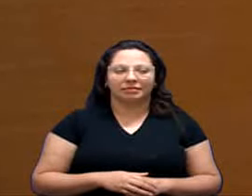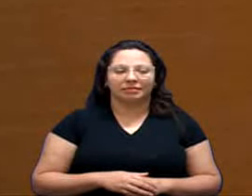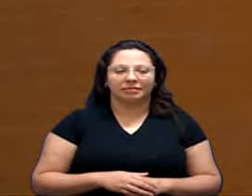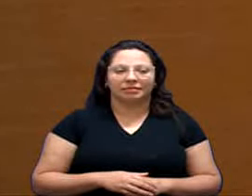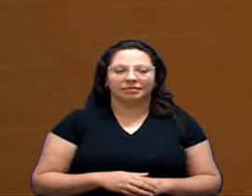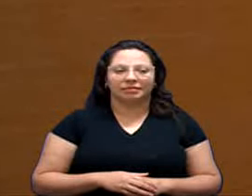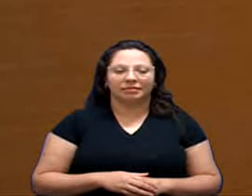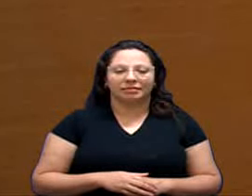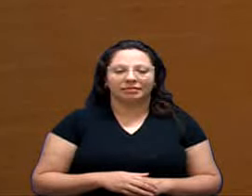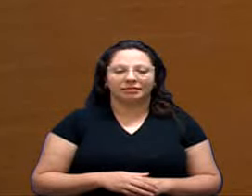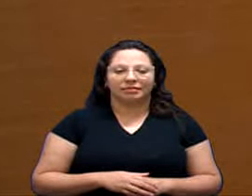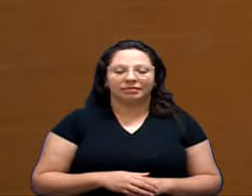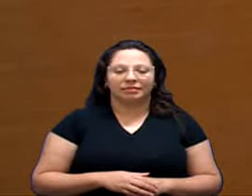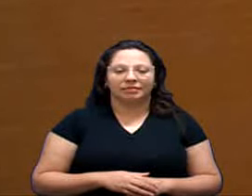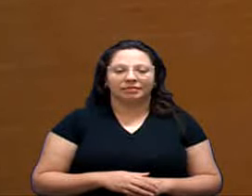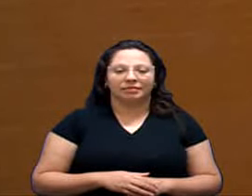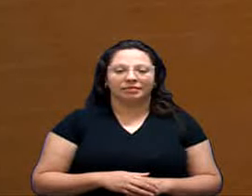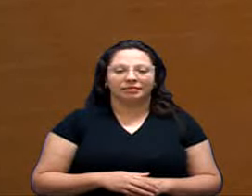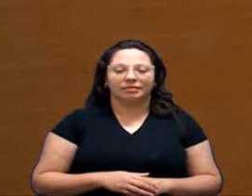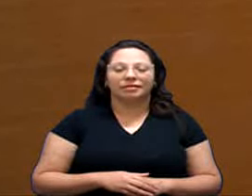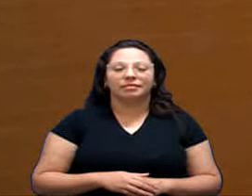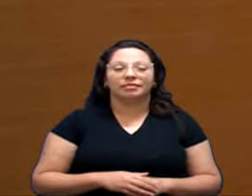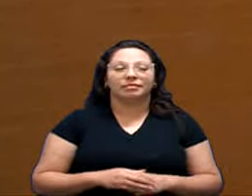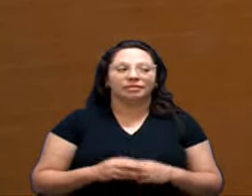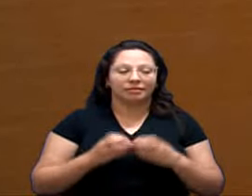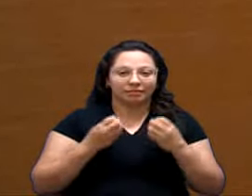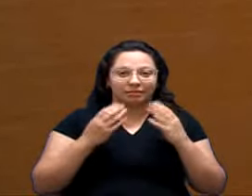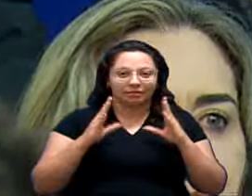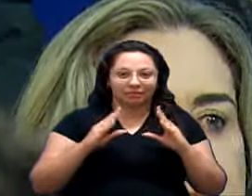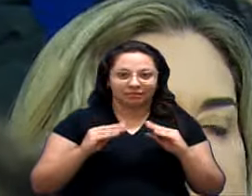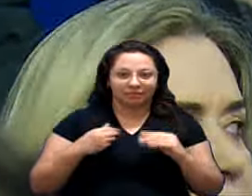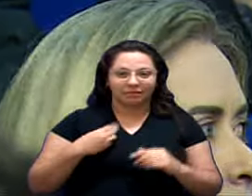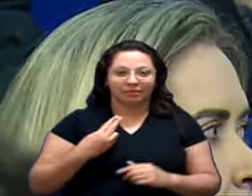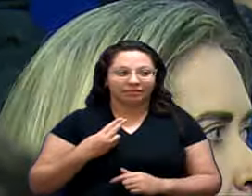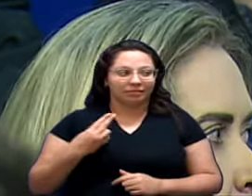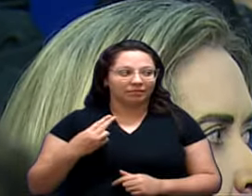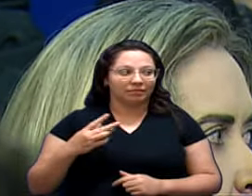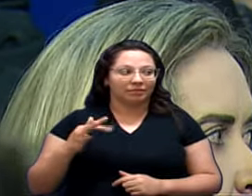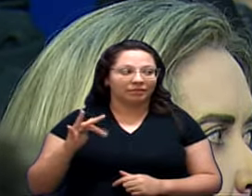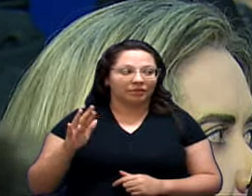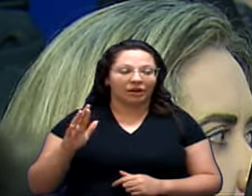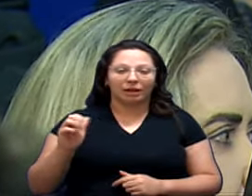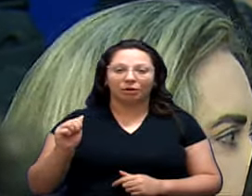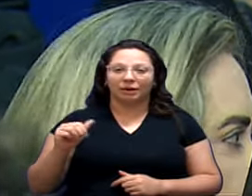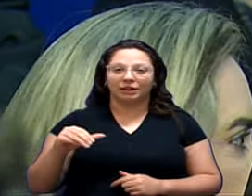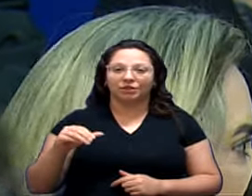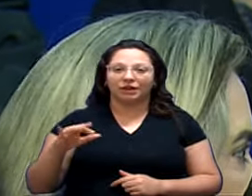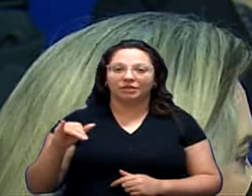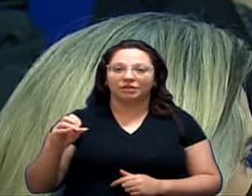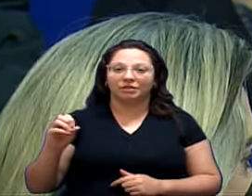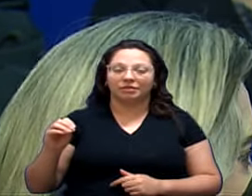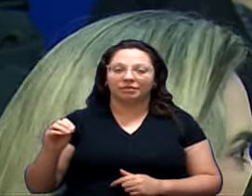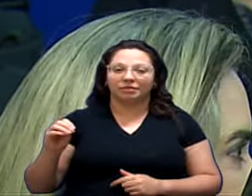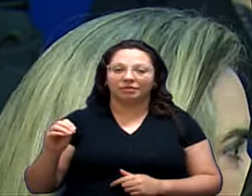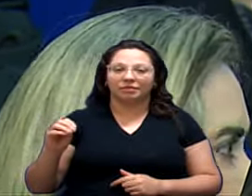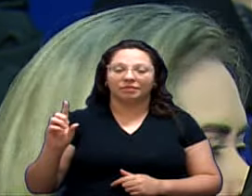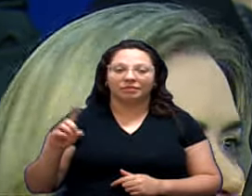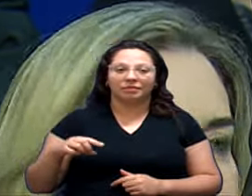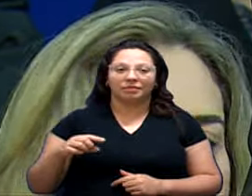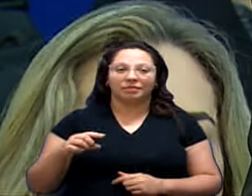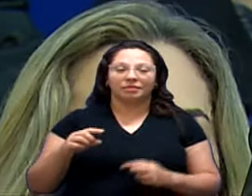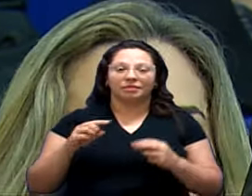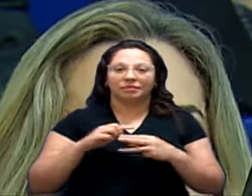Carvalho Olá boa noite meu nome é Francisco Carvalho minha sugestão é de três